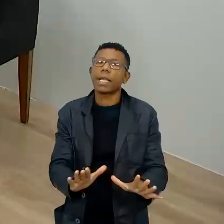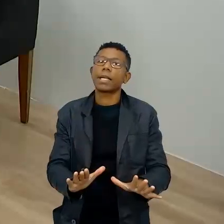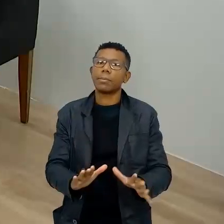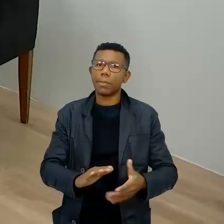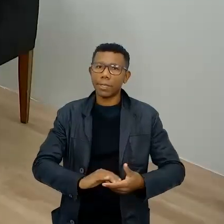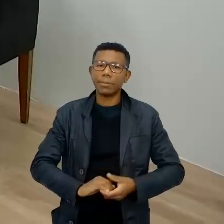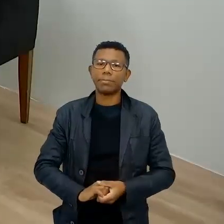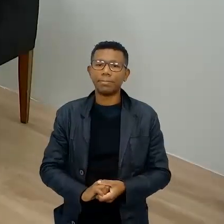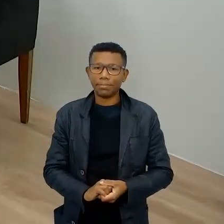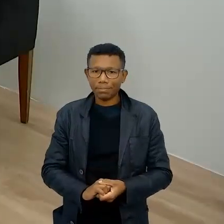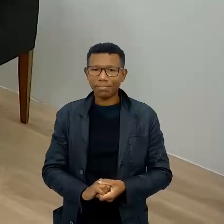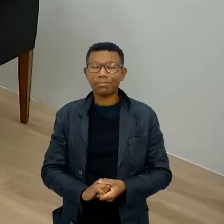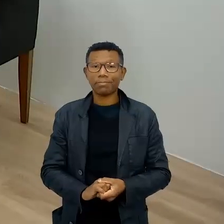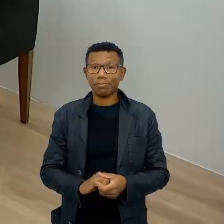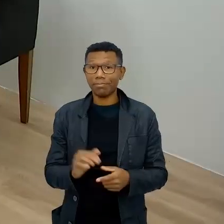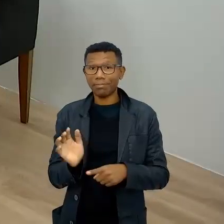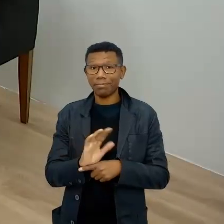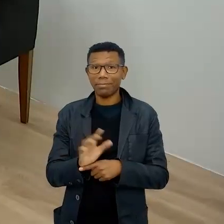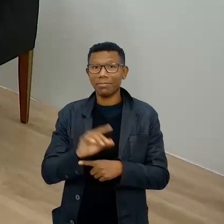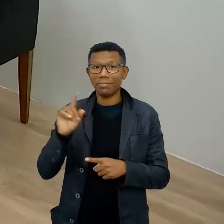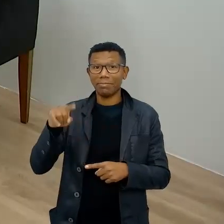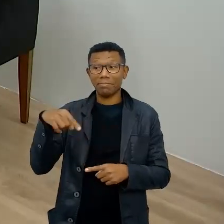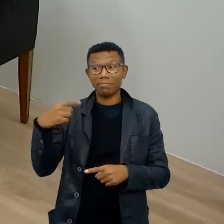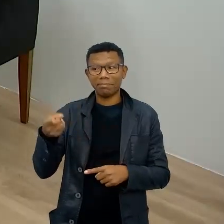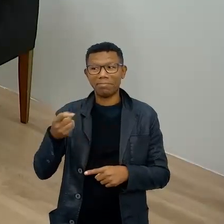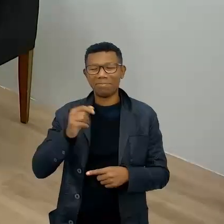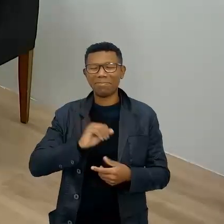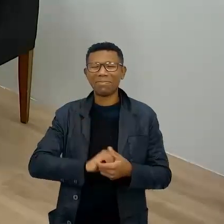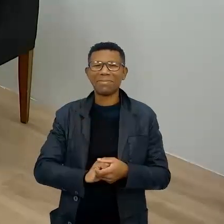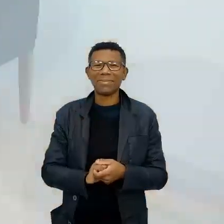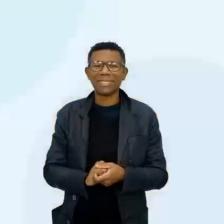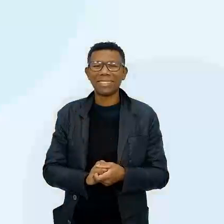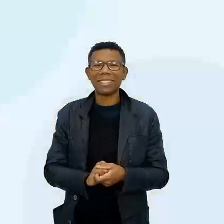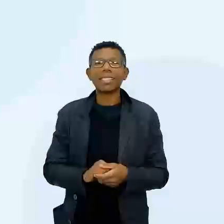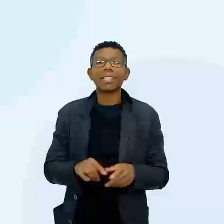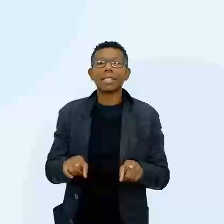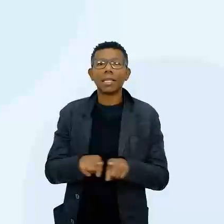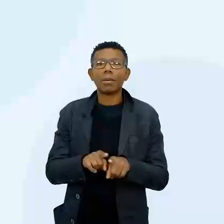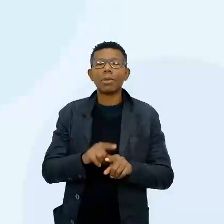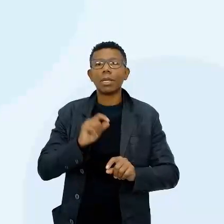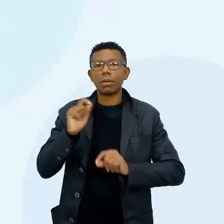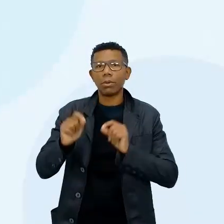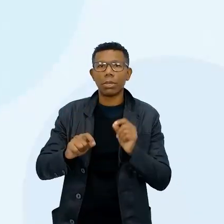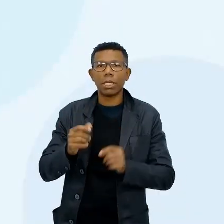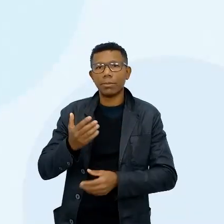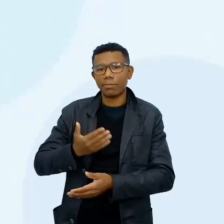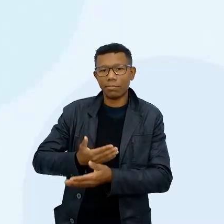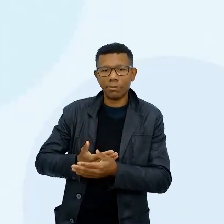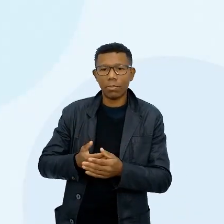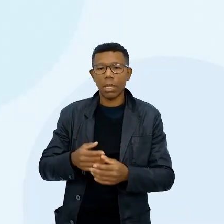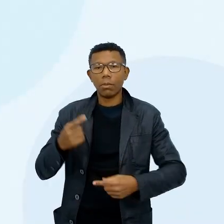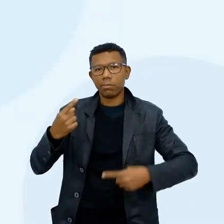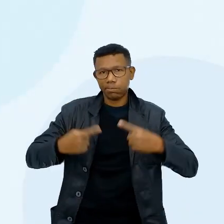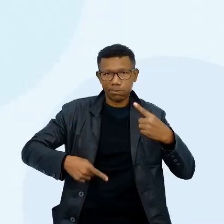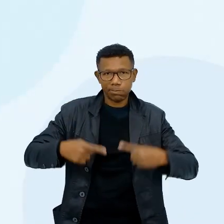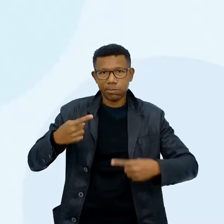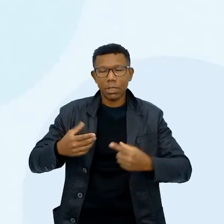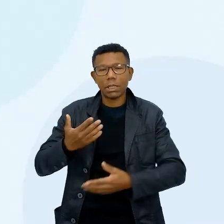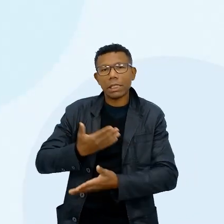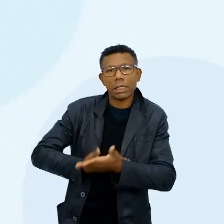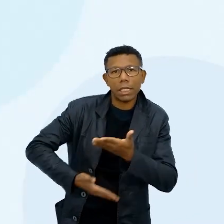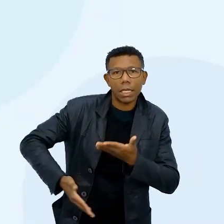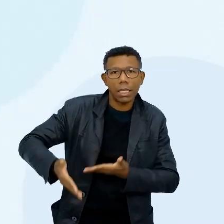Correto. Próximo slide, por favor. E aí vamos numa interação já para iniciar a nossa discussão, né? Como